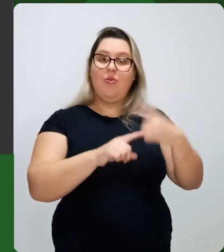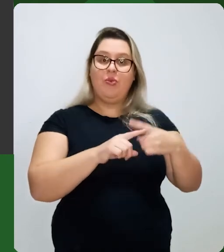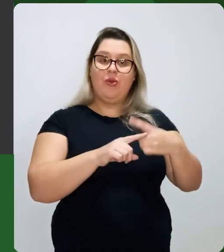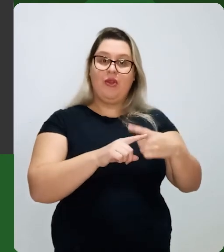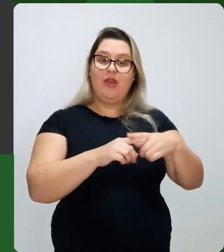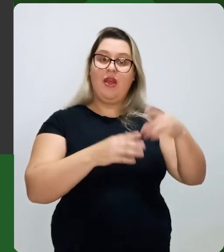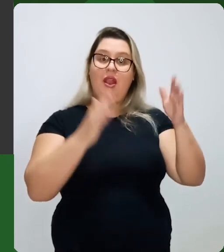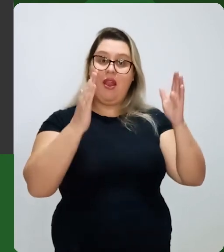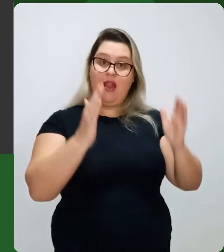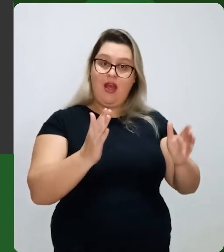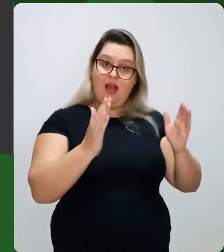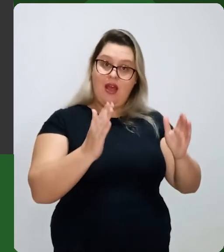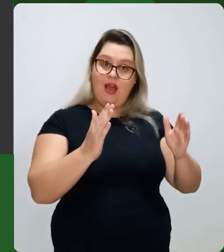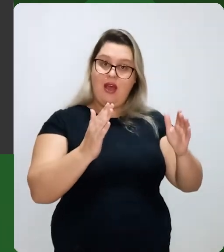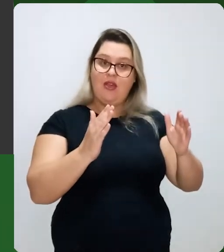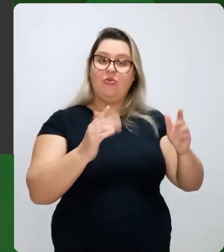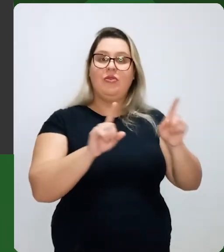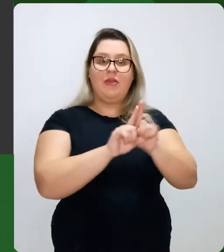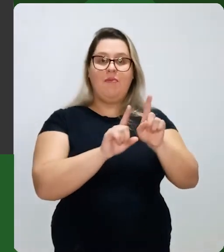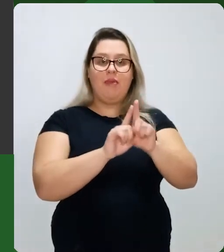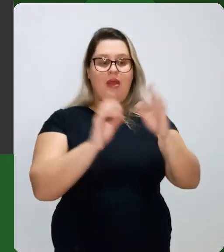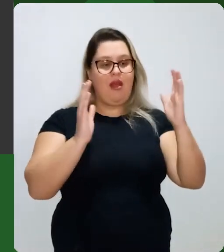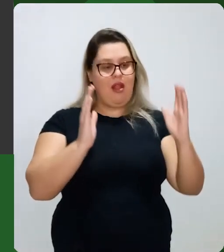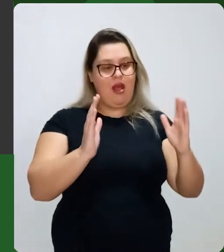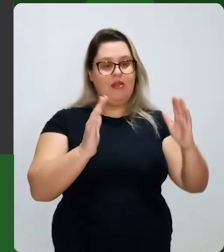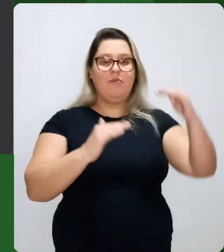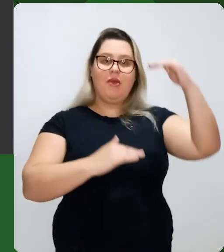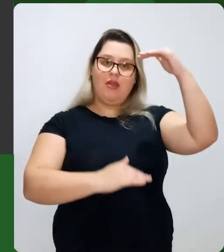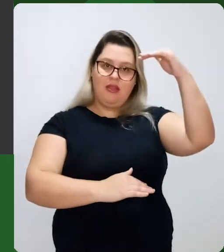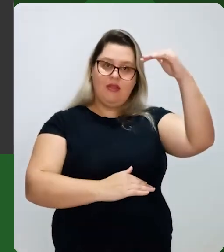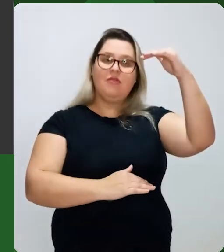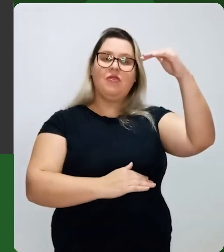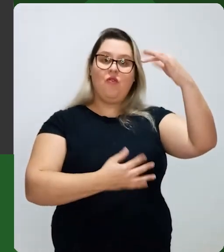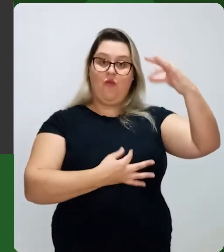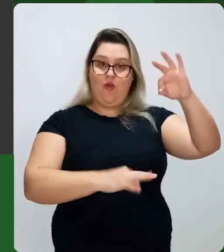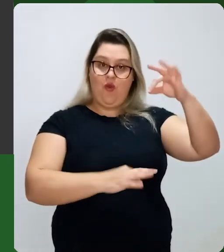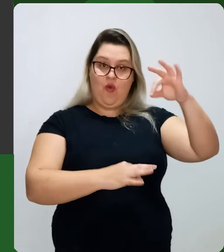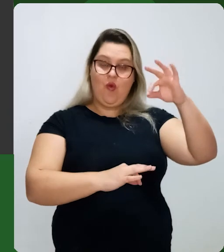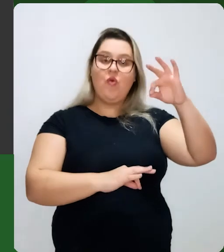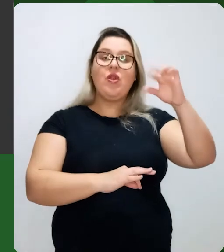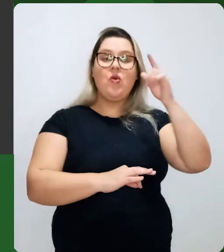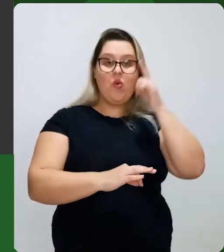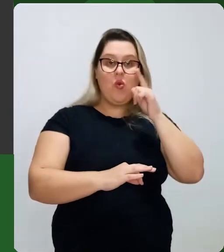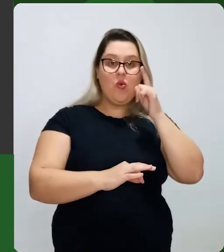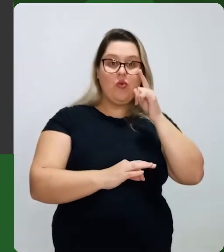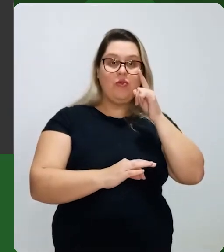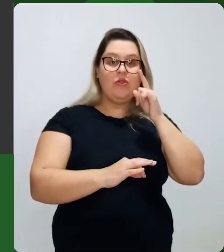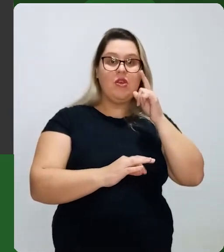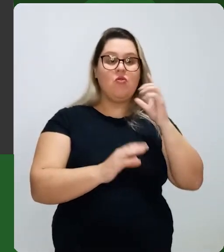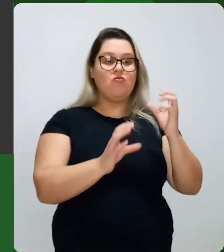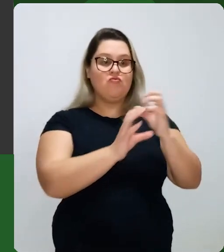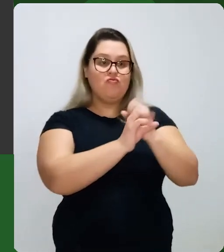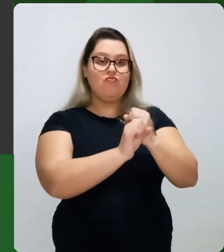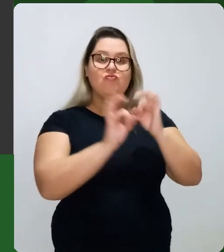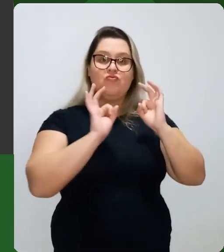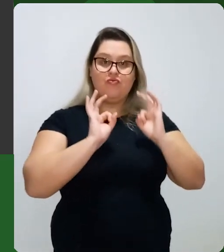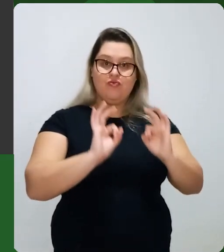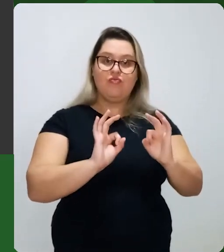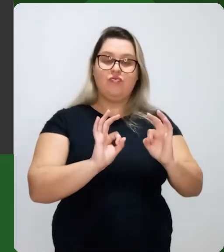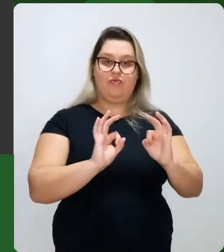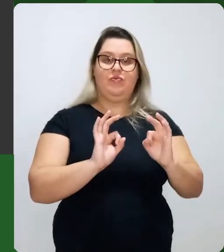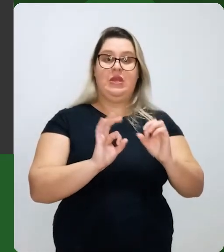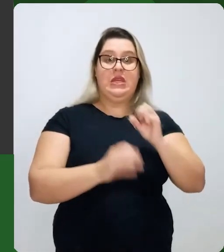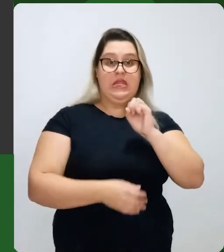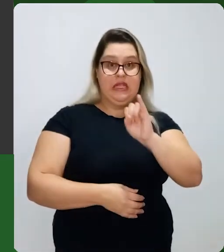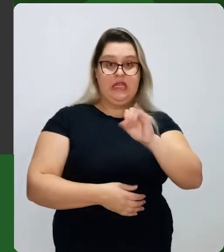no caso, a medida de lá com a de cá, eu consigo traçar uma reta bem certinha. Ao contrário, se eu ficar me baseando pela medida aqui